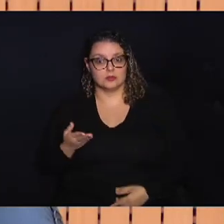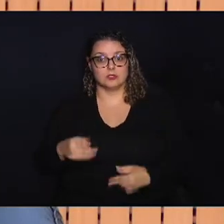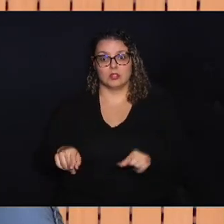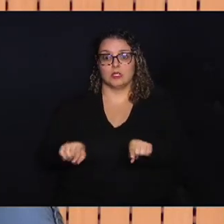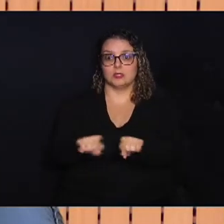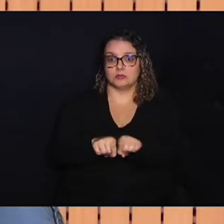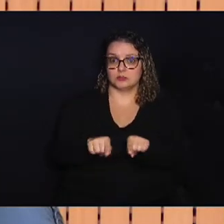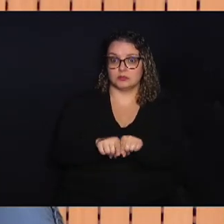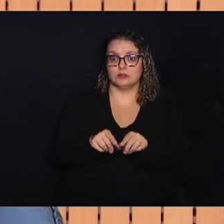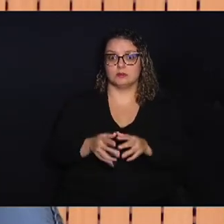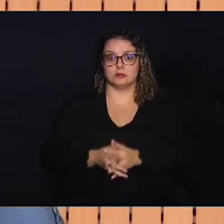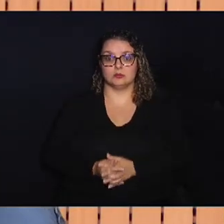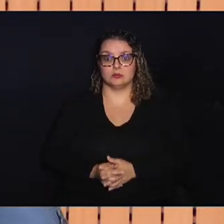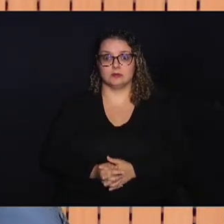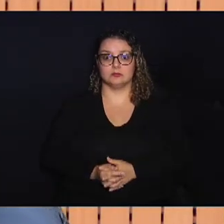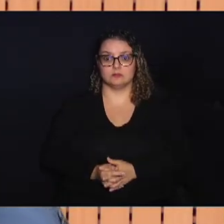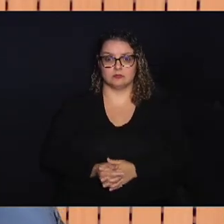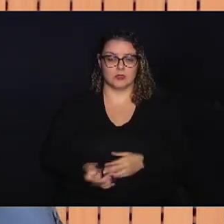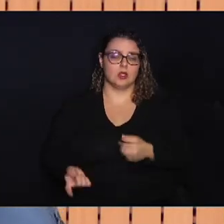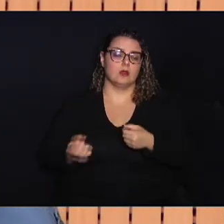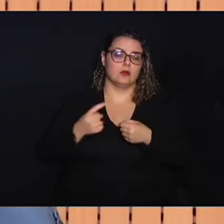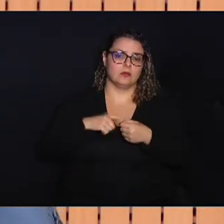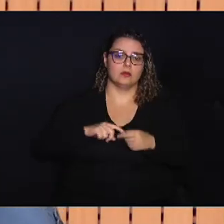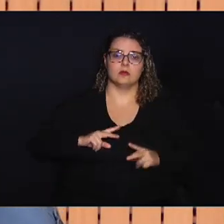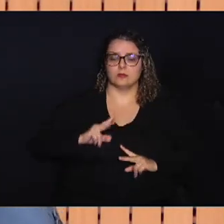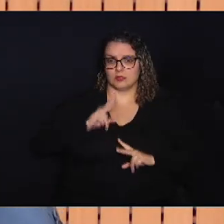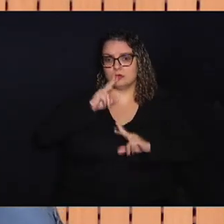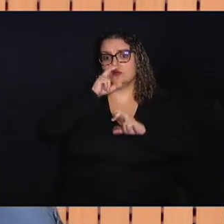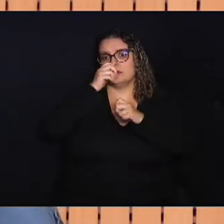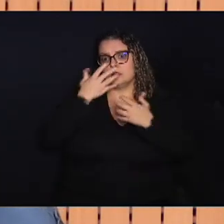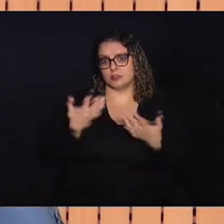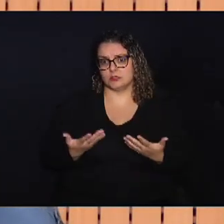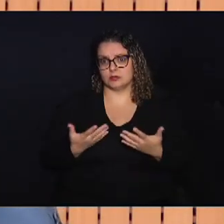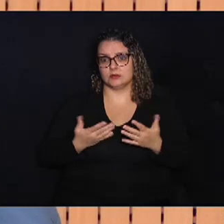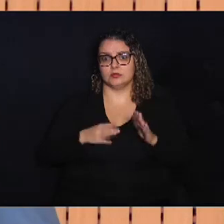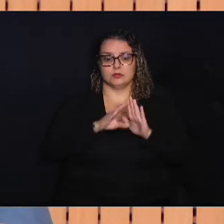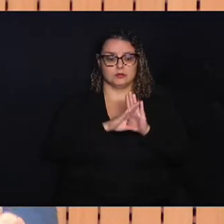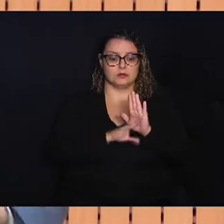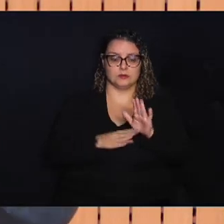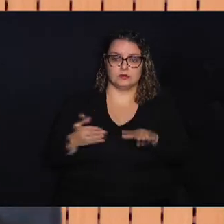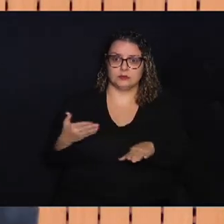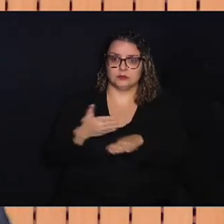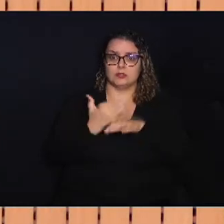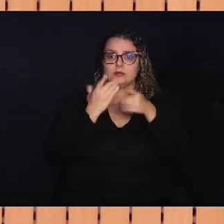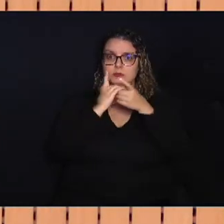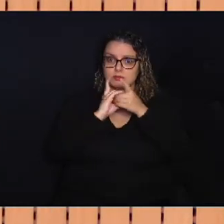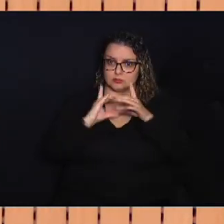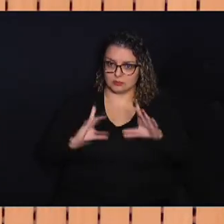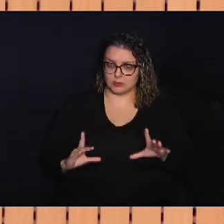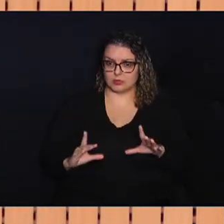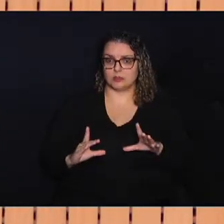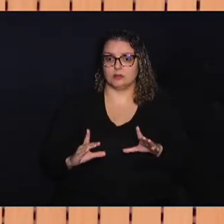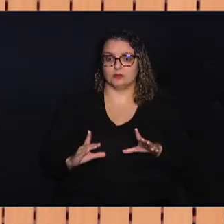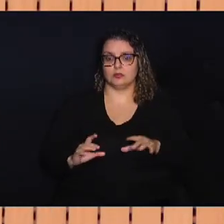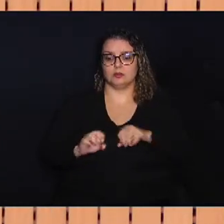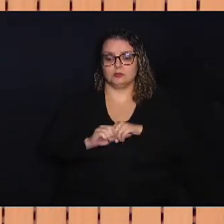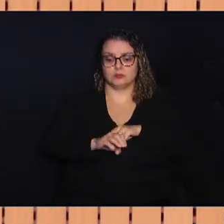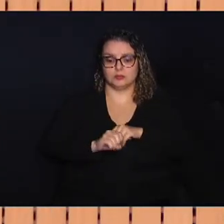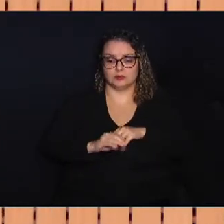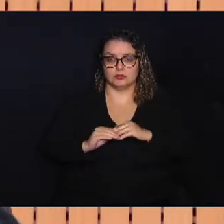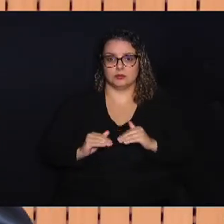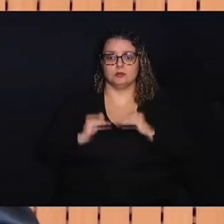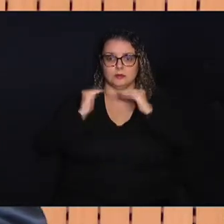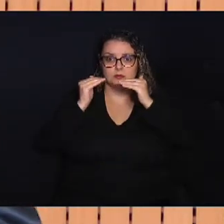disso, a retomada, o fortalecimento desse programa de acesso e de democratização ao ensino